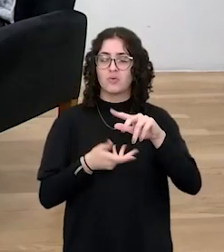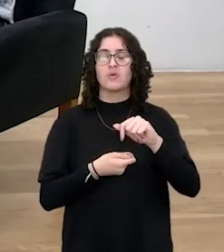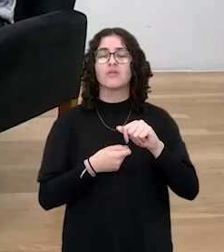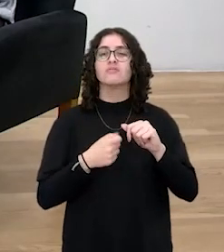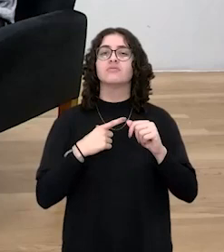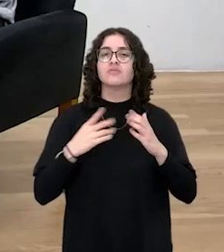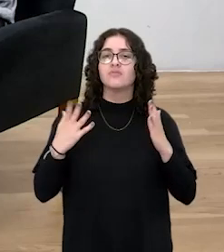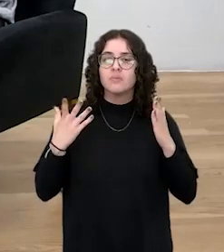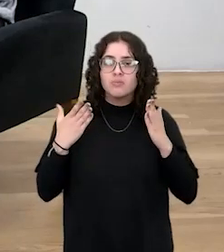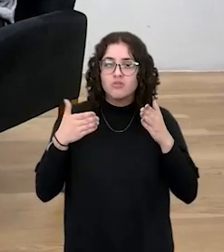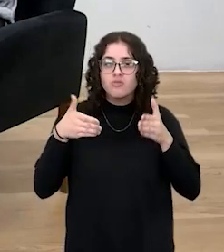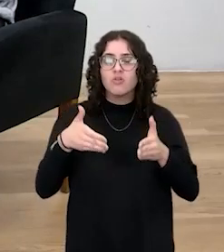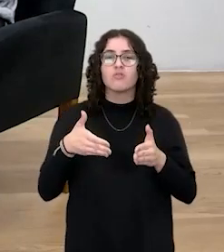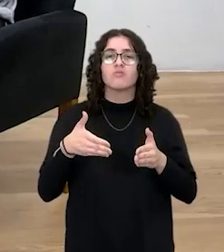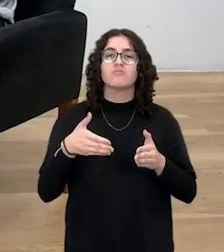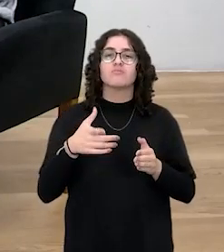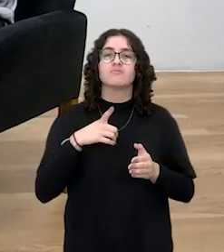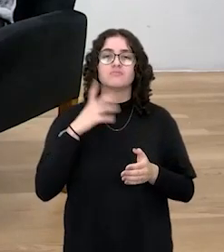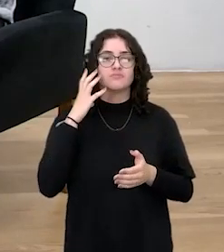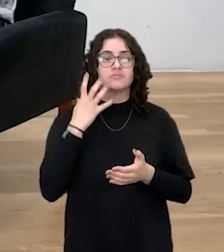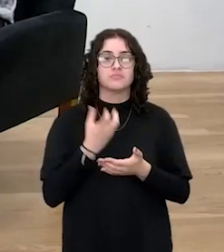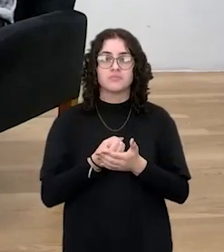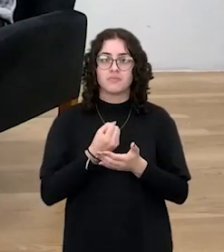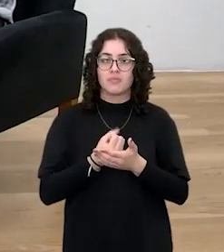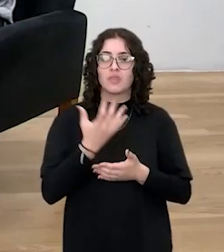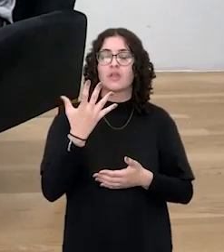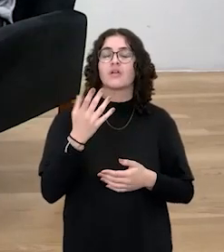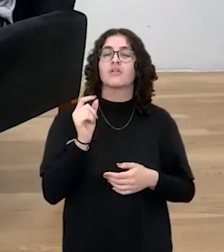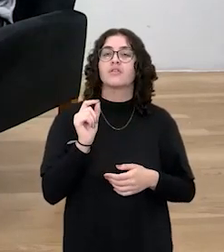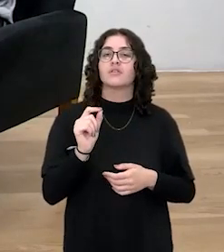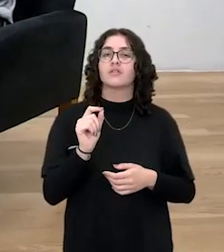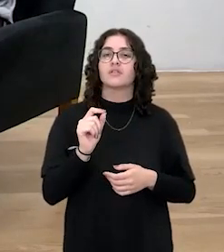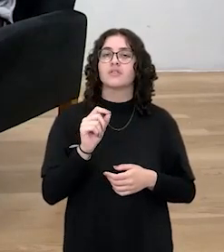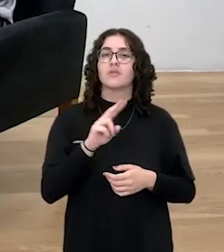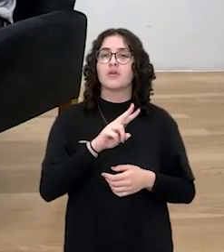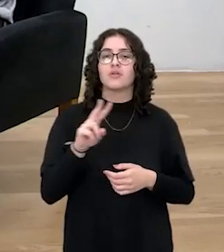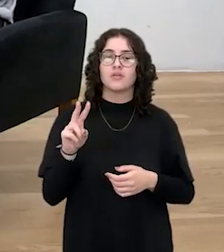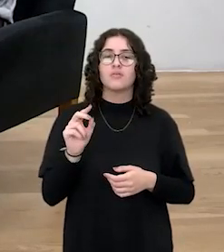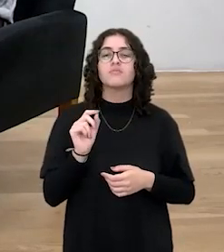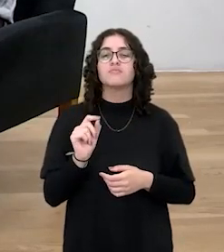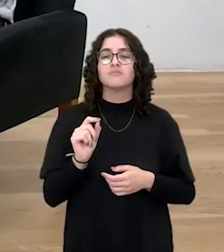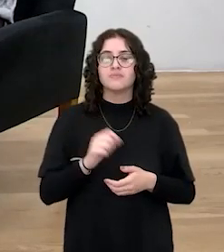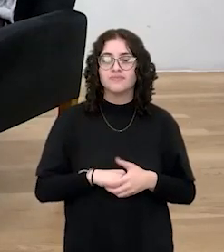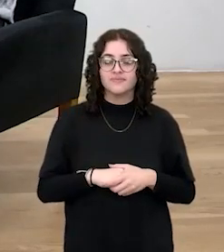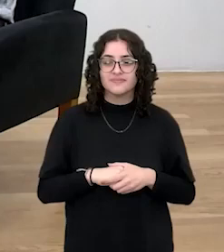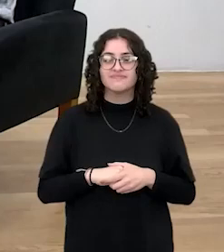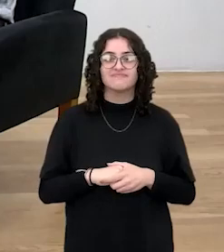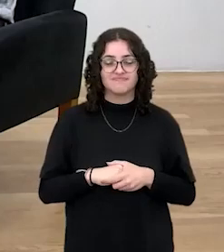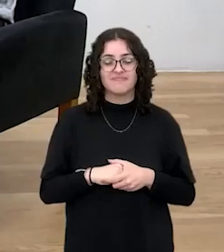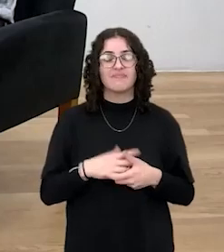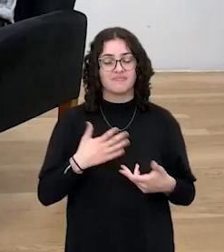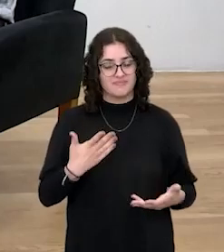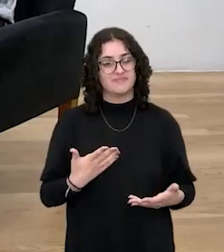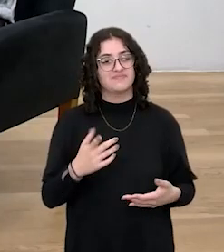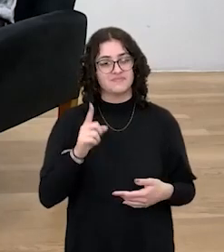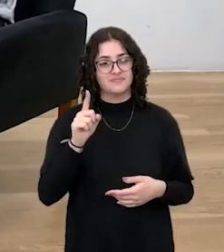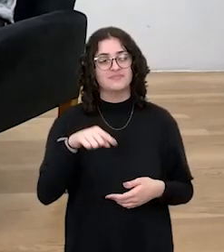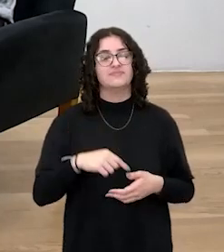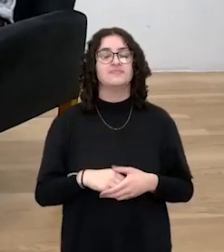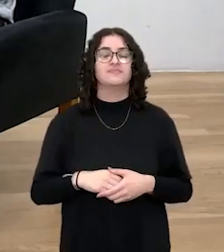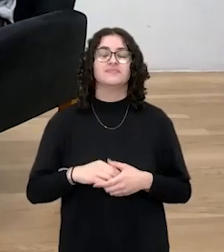voltada, ou uma sessão do programa que eles chamam de Sétimo Selo. Referência. Bergman? É isso. E